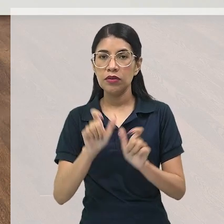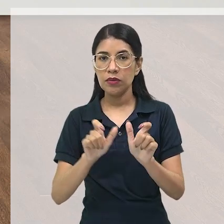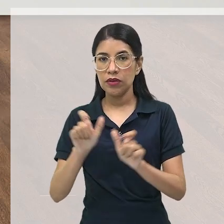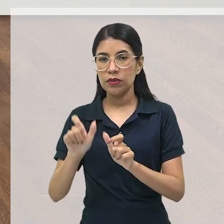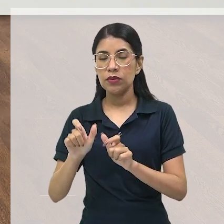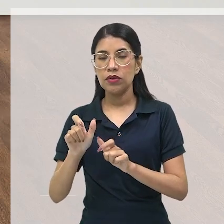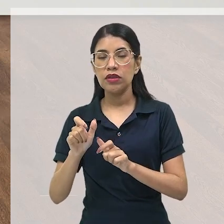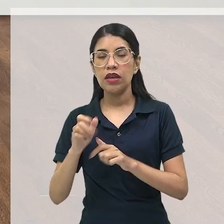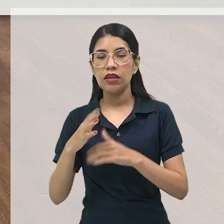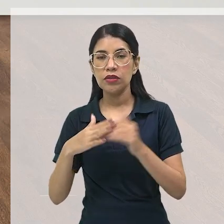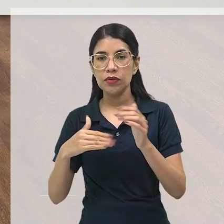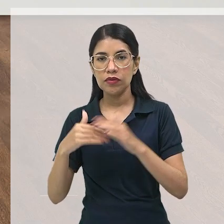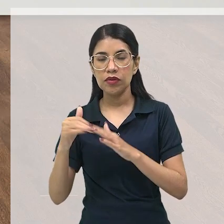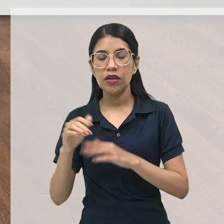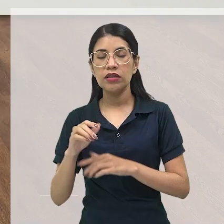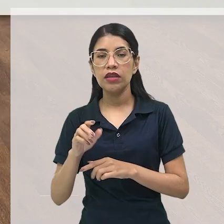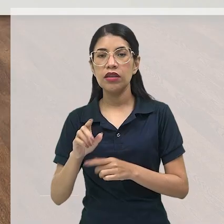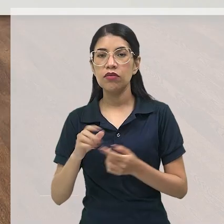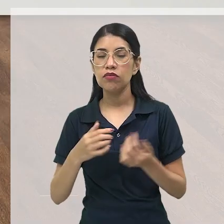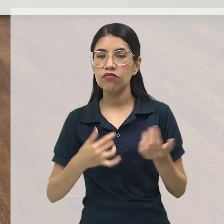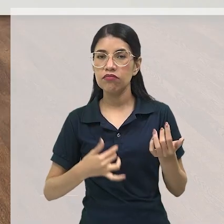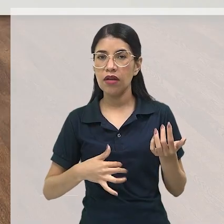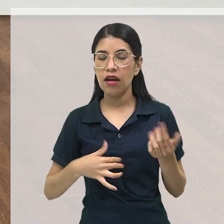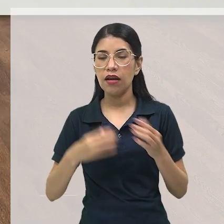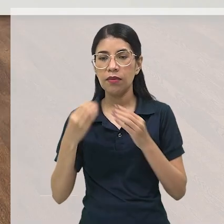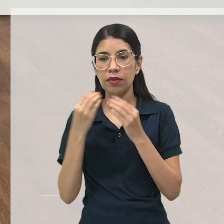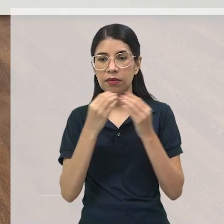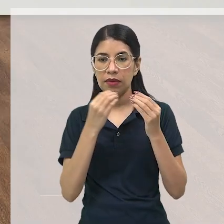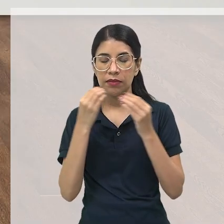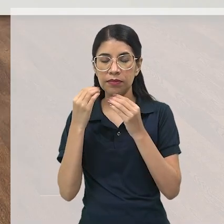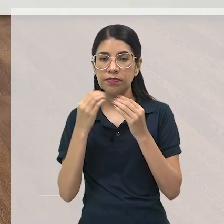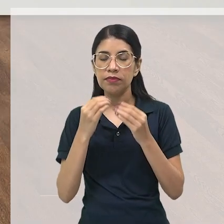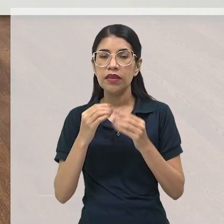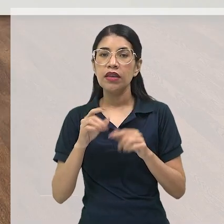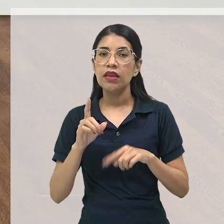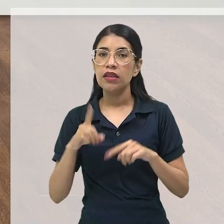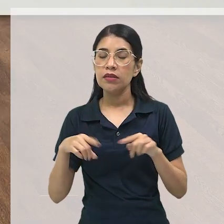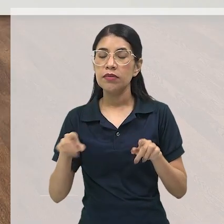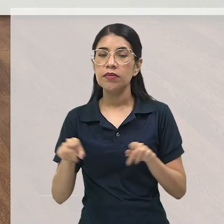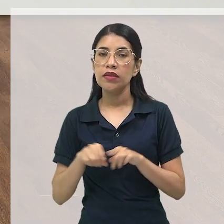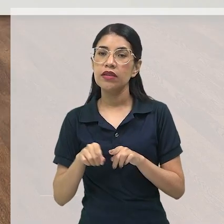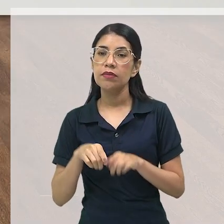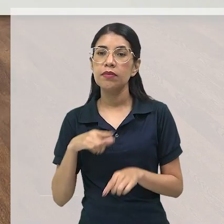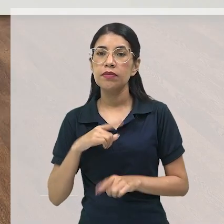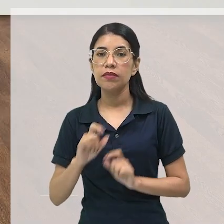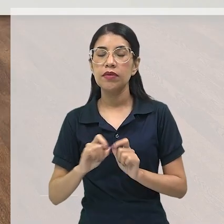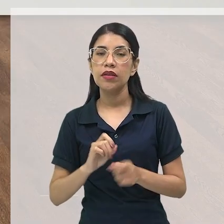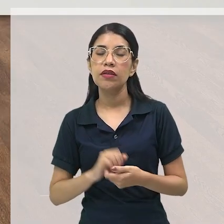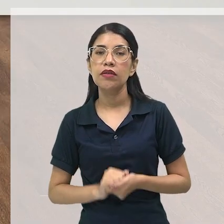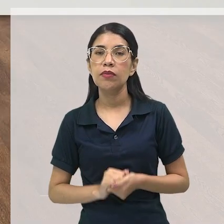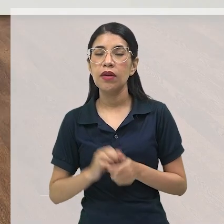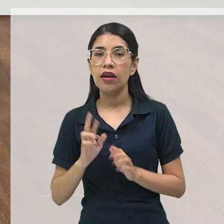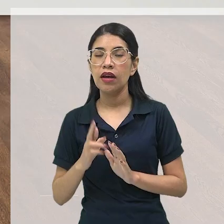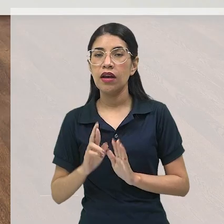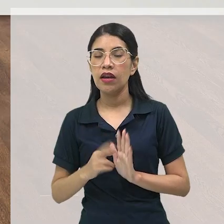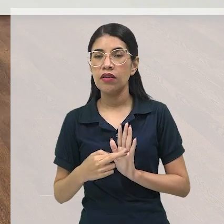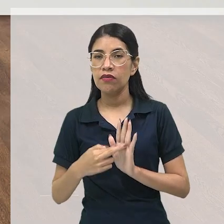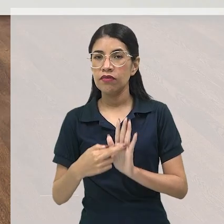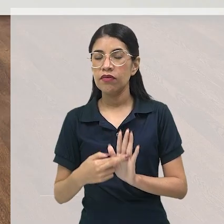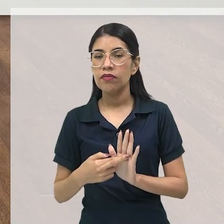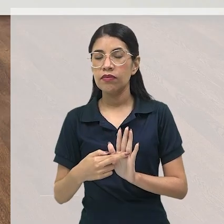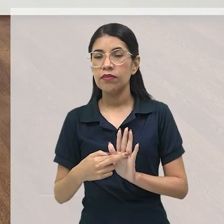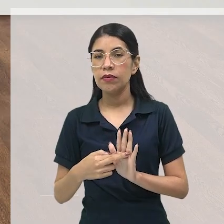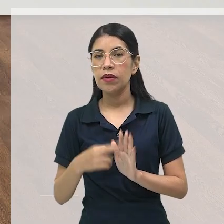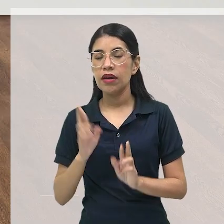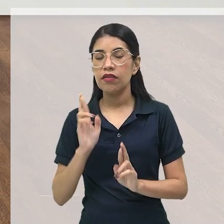dos músicos, dos chorões tocando seus instrumentos. E esses instrumentos, ele tem ali uma forte referência à